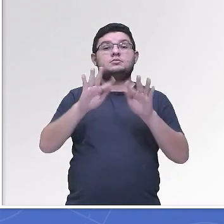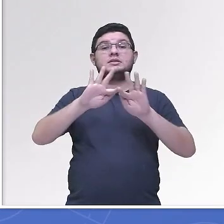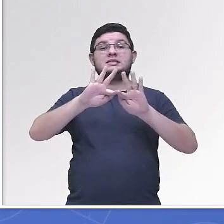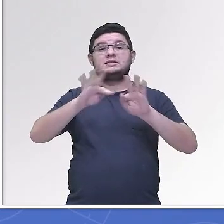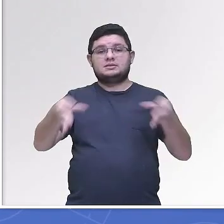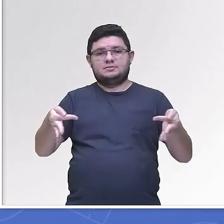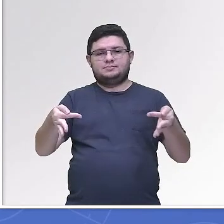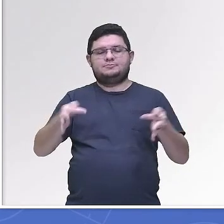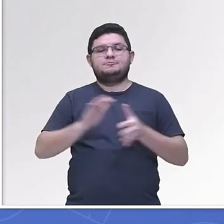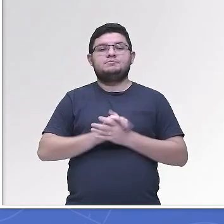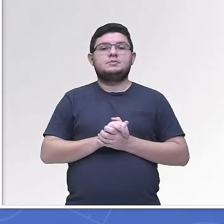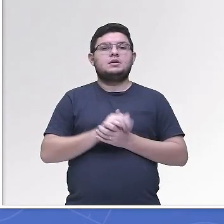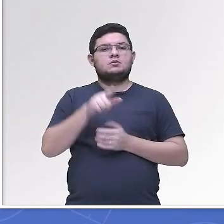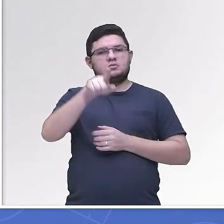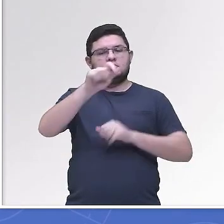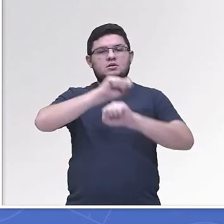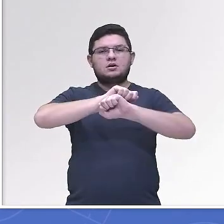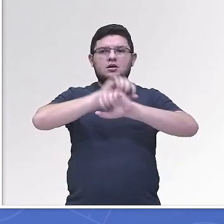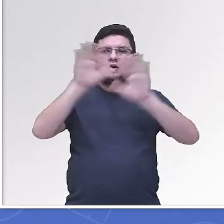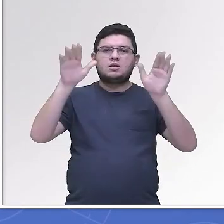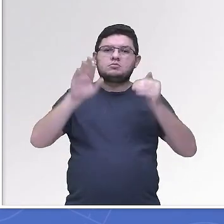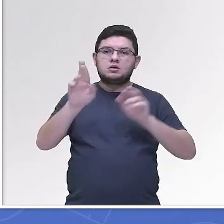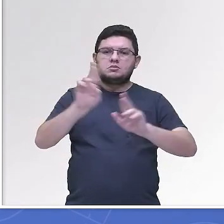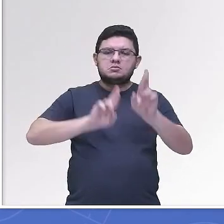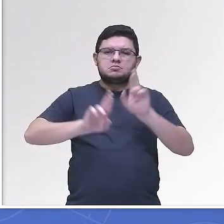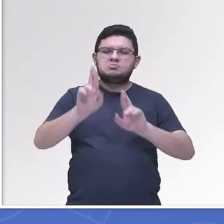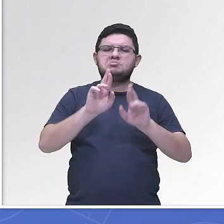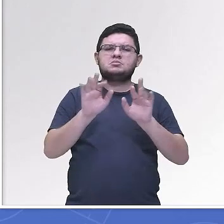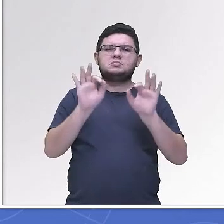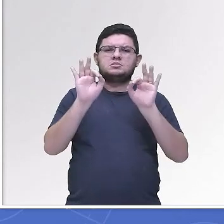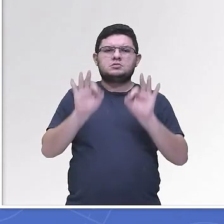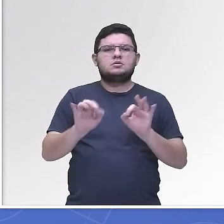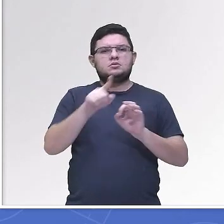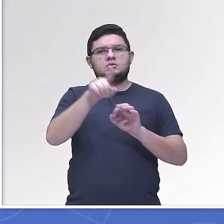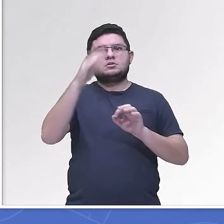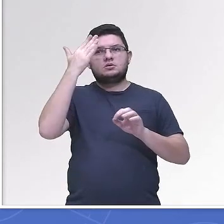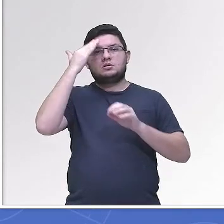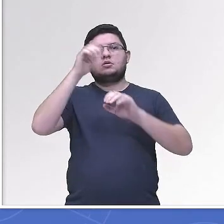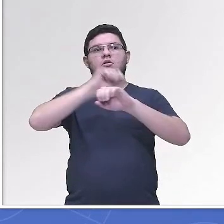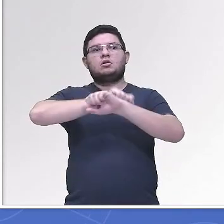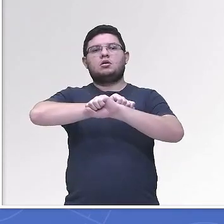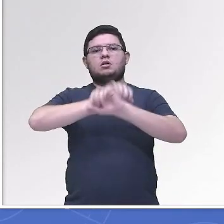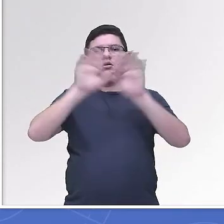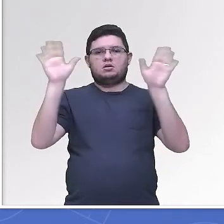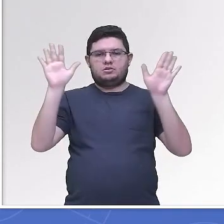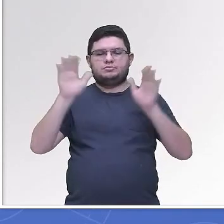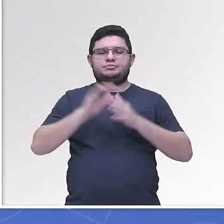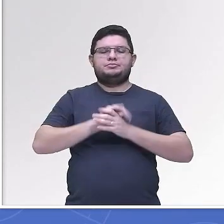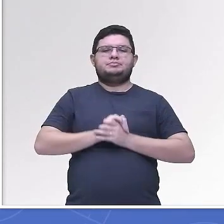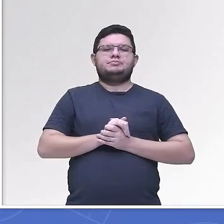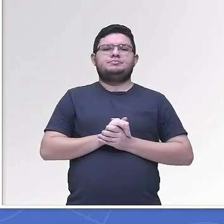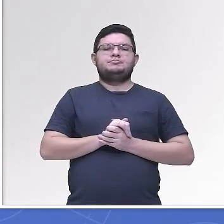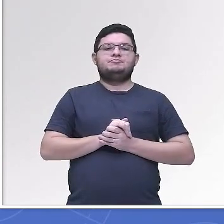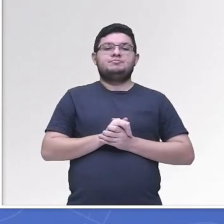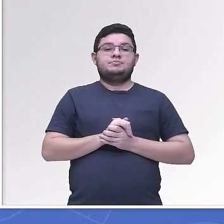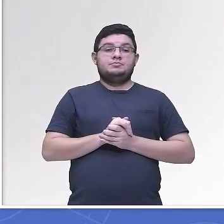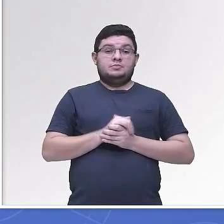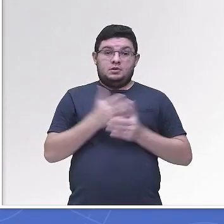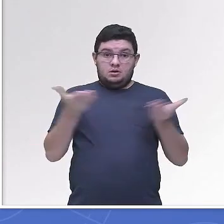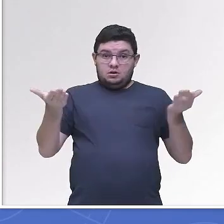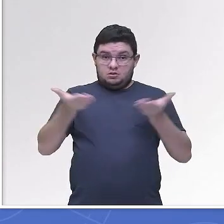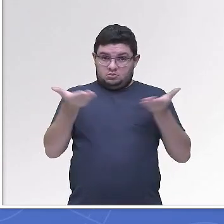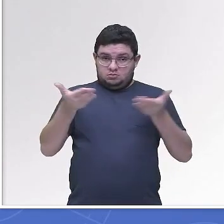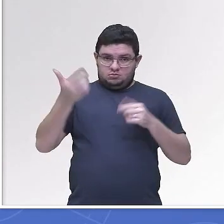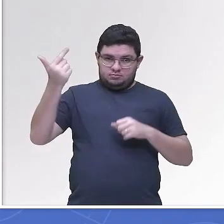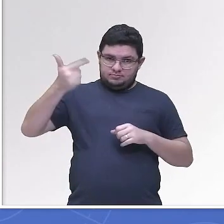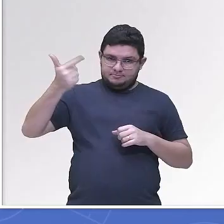acertaram, conseguiram compreender direitinho a diferença da substância simples para a substância composta. Vamos para a segunda